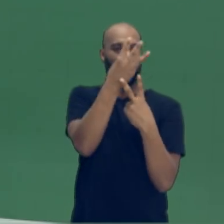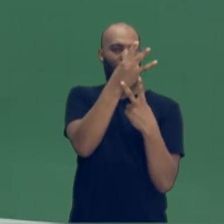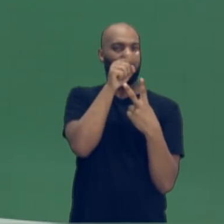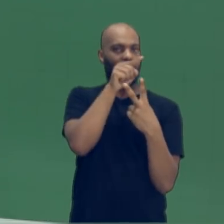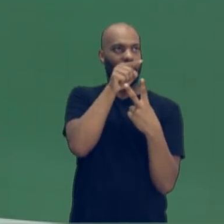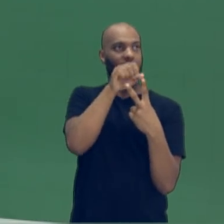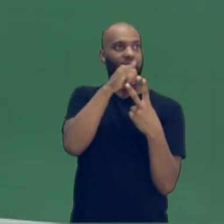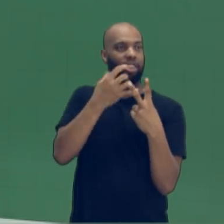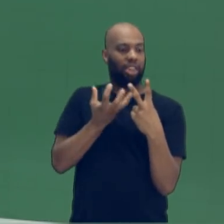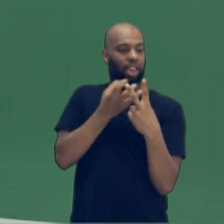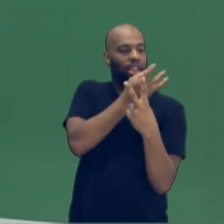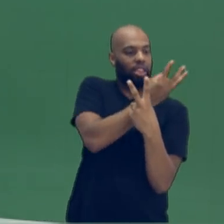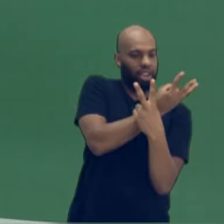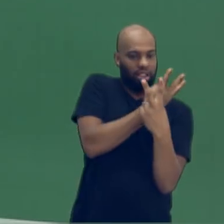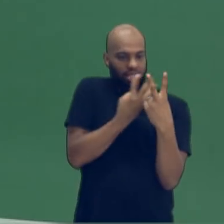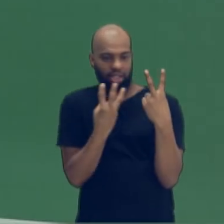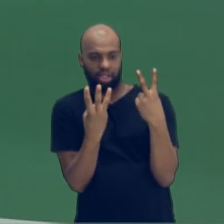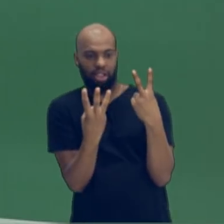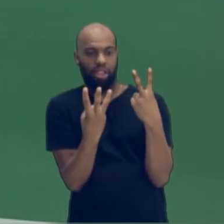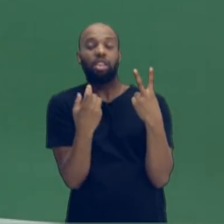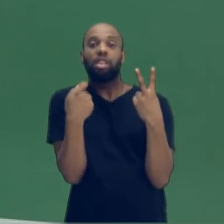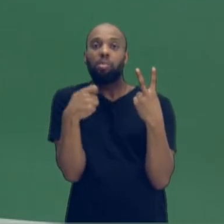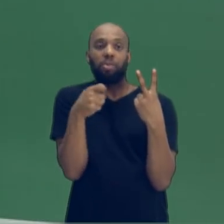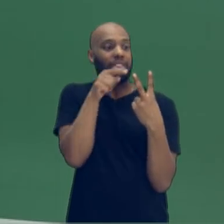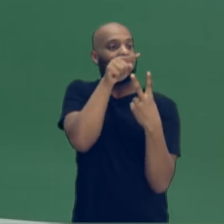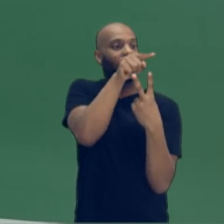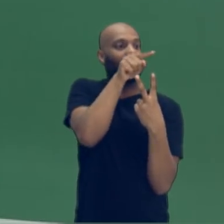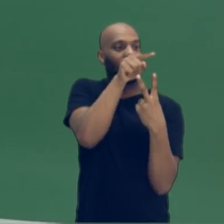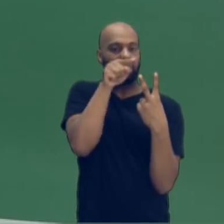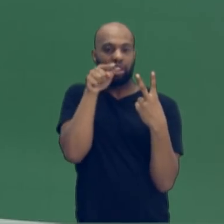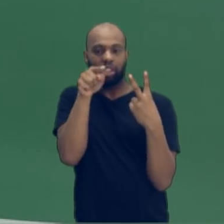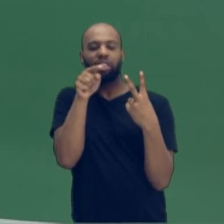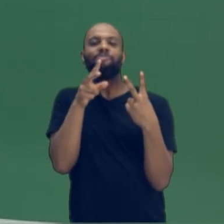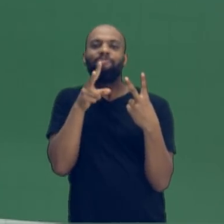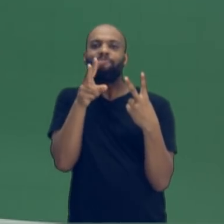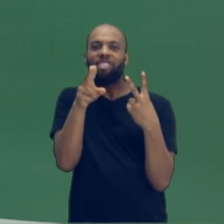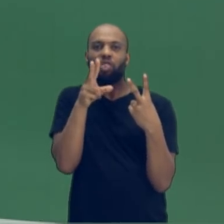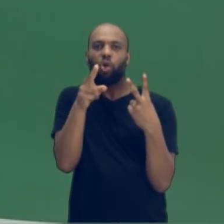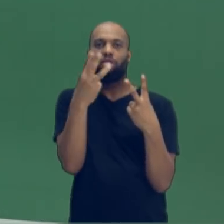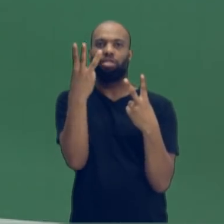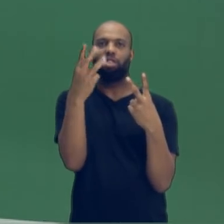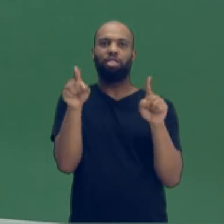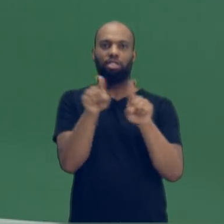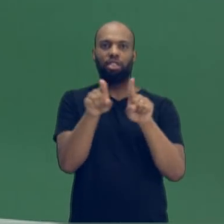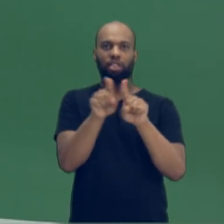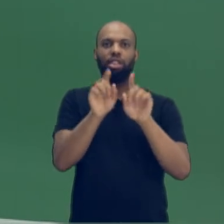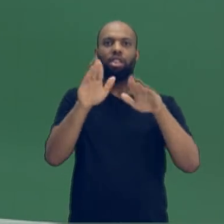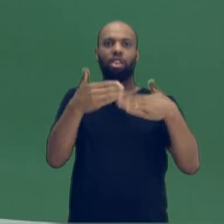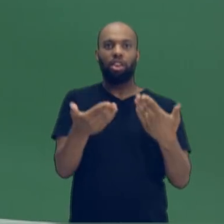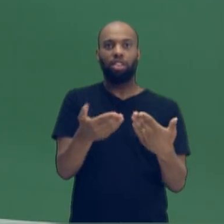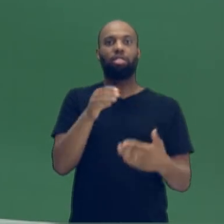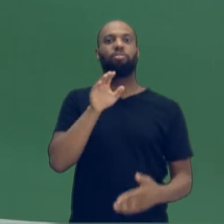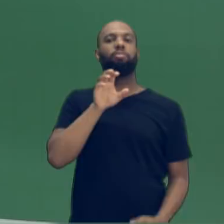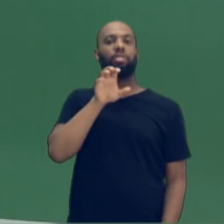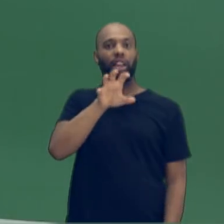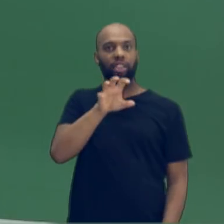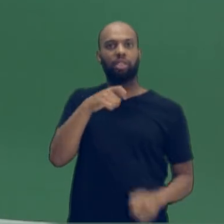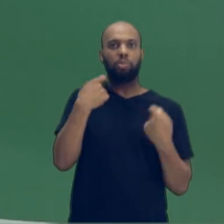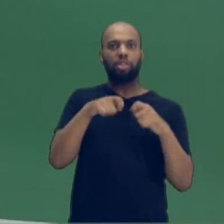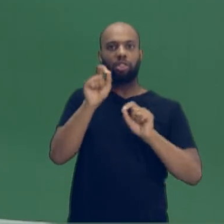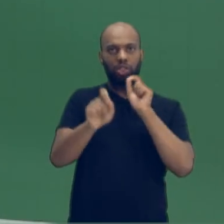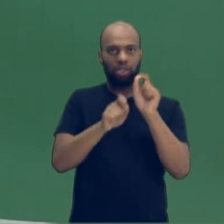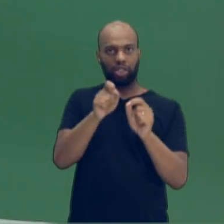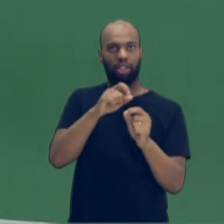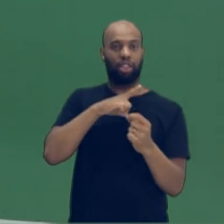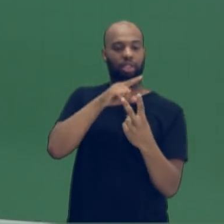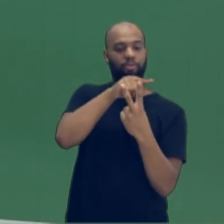3, né, no interior do radical, esse 3 ele vai aparecer com o expoente 3. Então, nesse caso, nós teremos